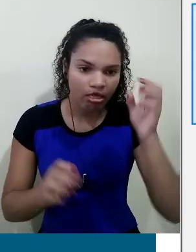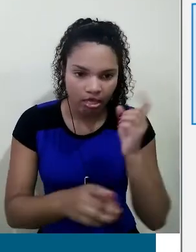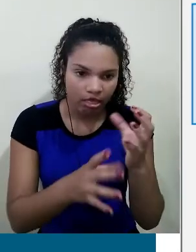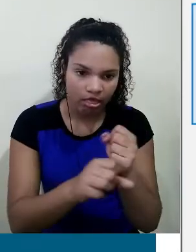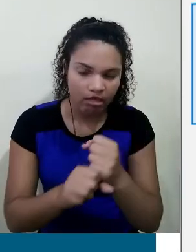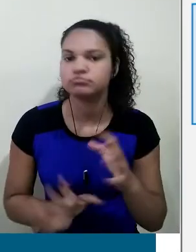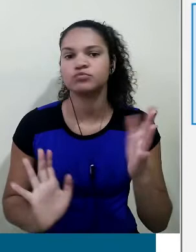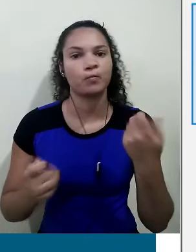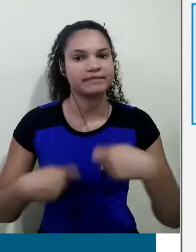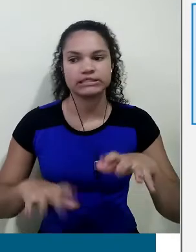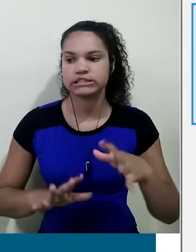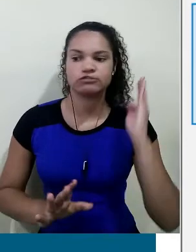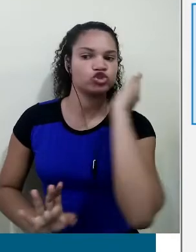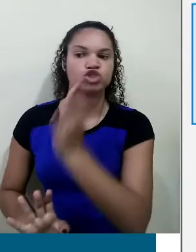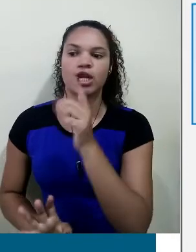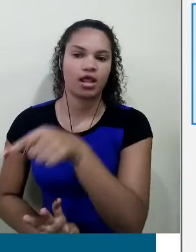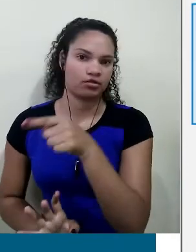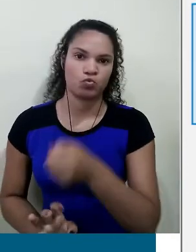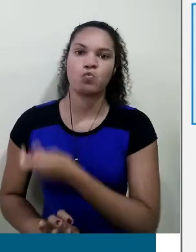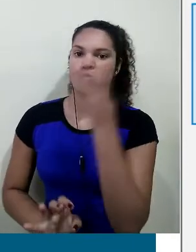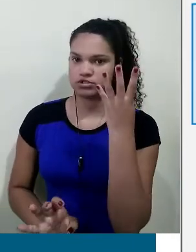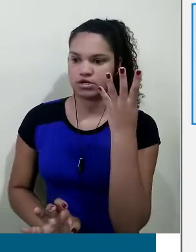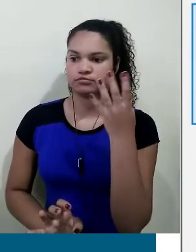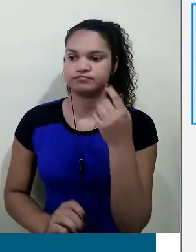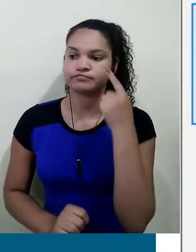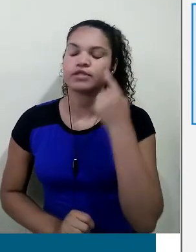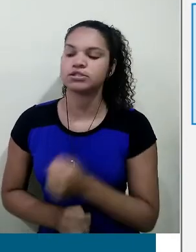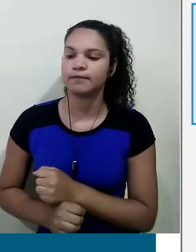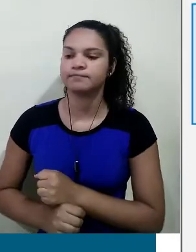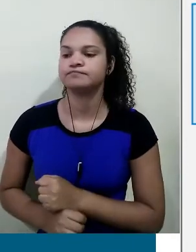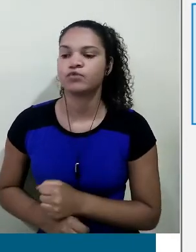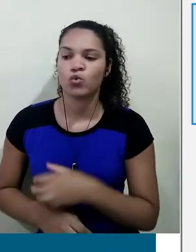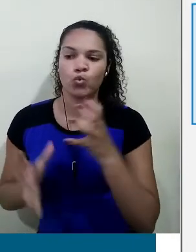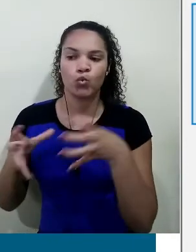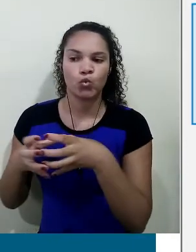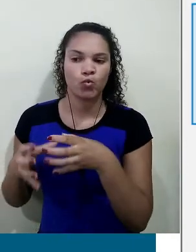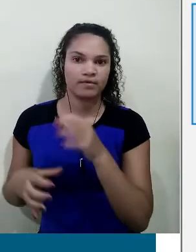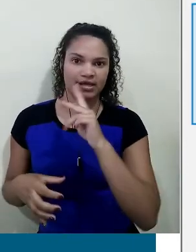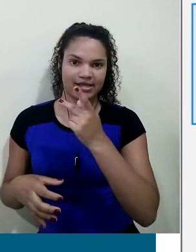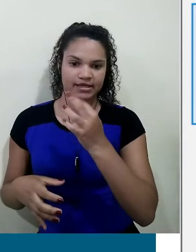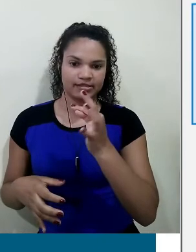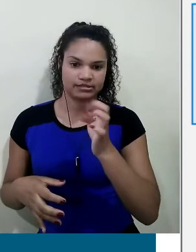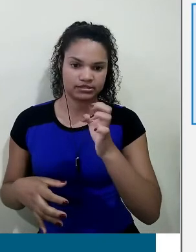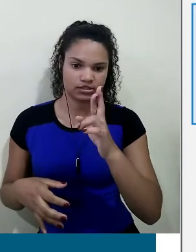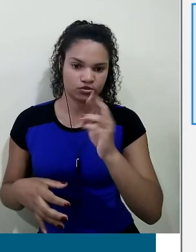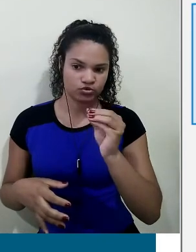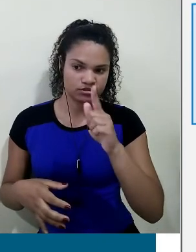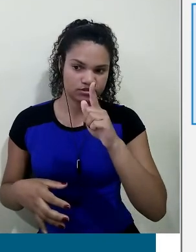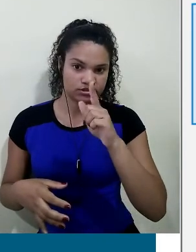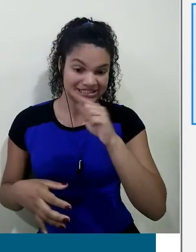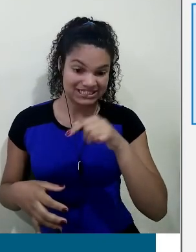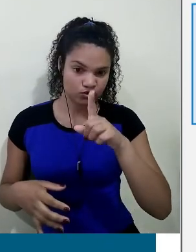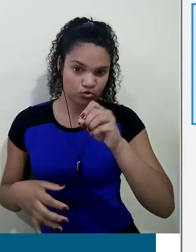aqui o mesmo cruzamento entre 2 duplos heterozigotos, indivíduos heterozigotos para a cor da semente